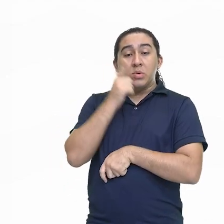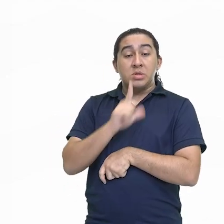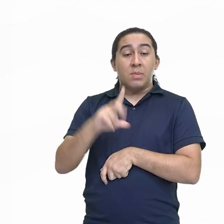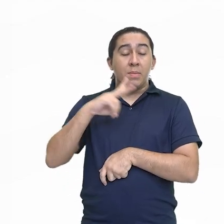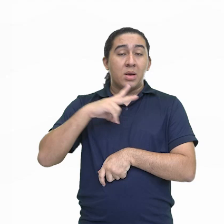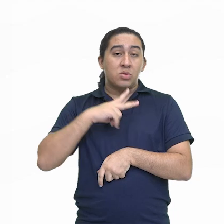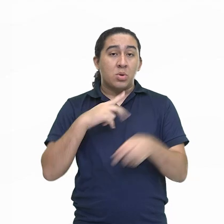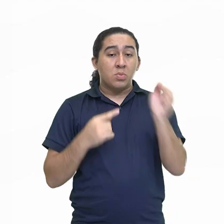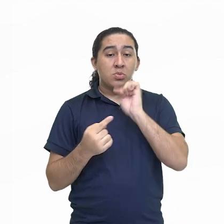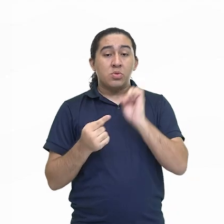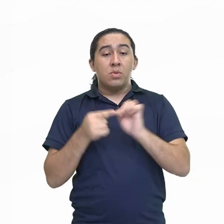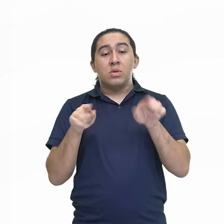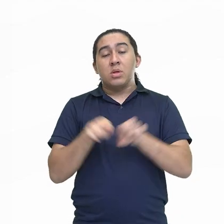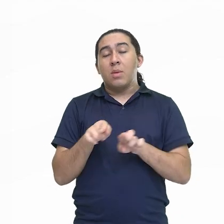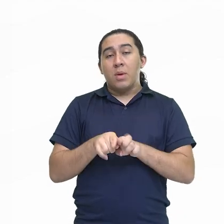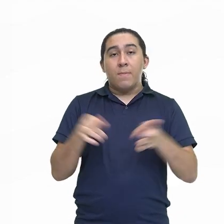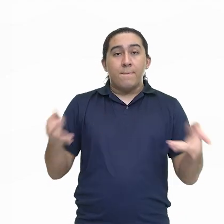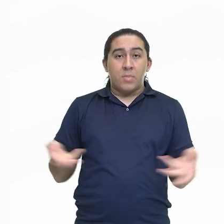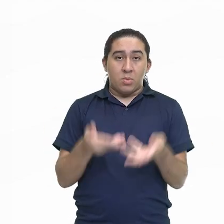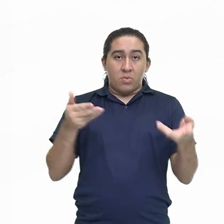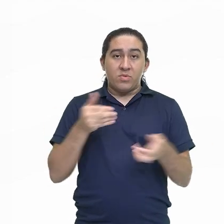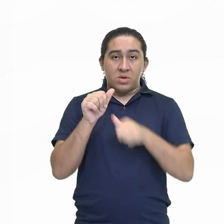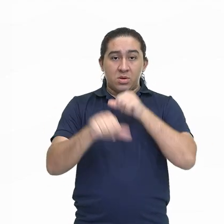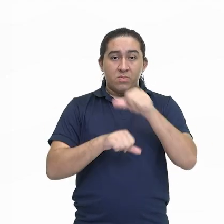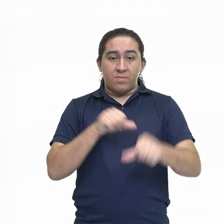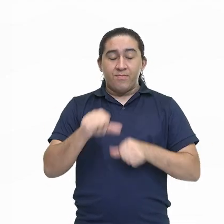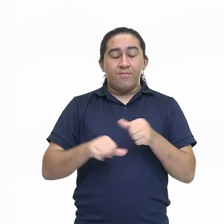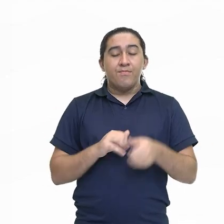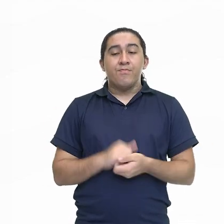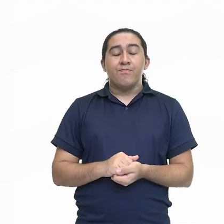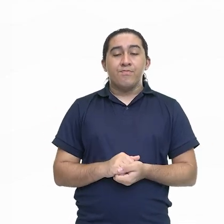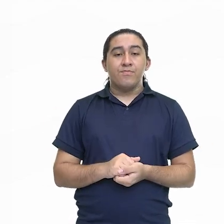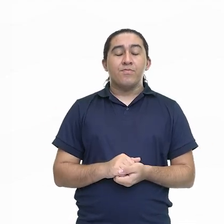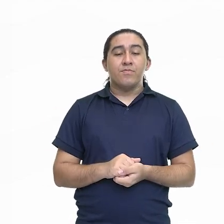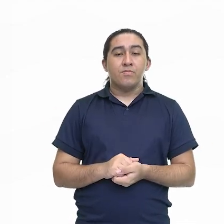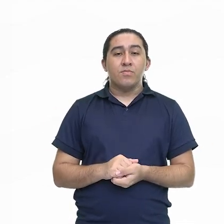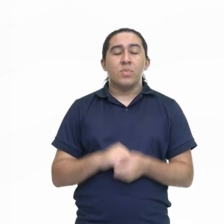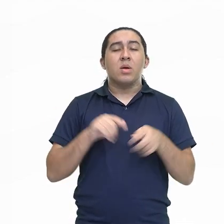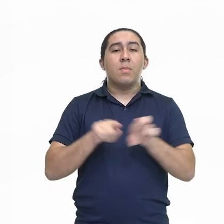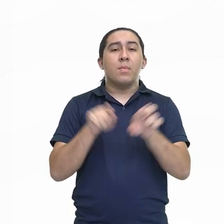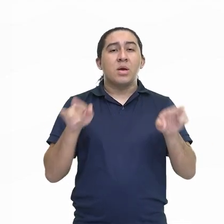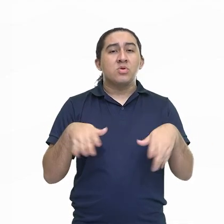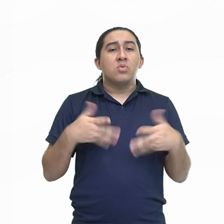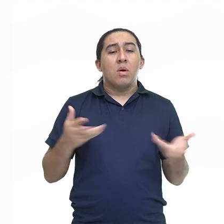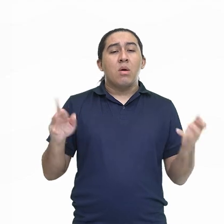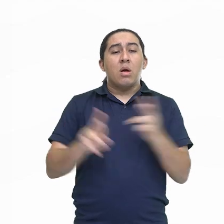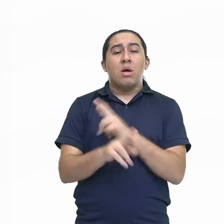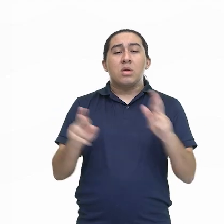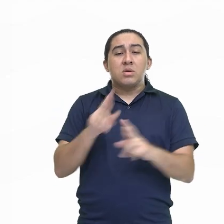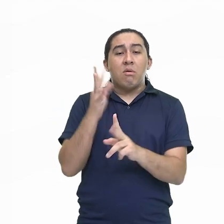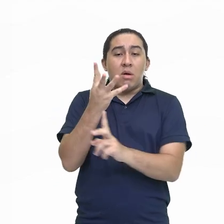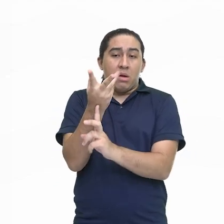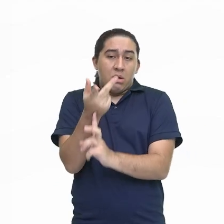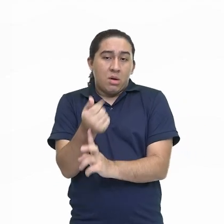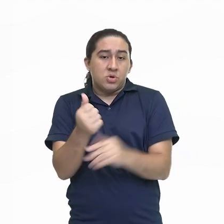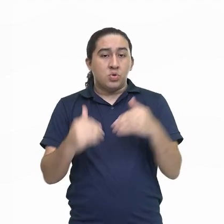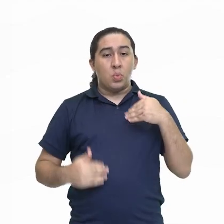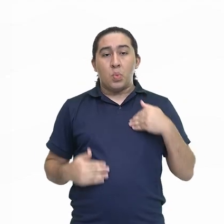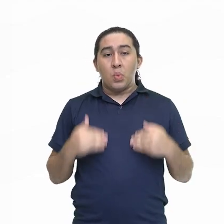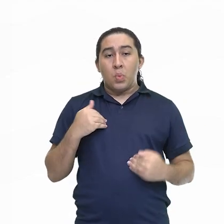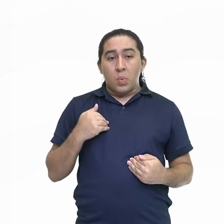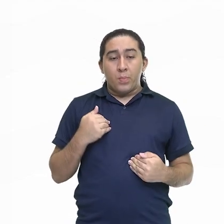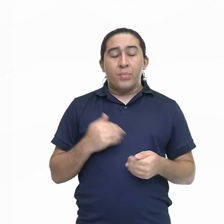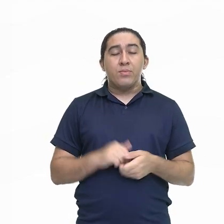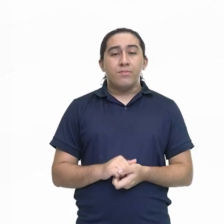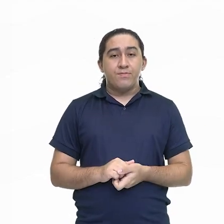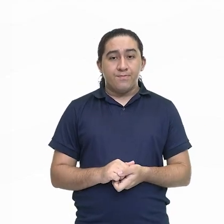objetivos pessoais e promover transformações. E o que tem essa relação entre a arte e o